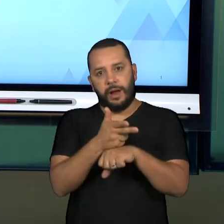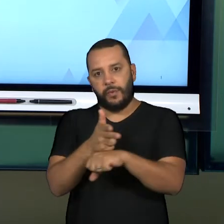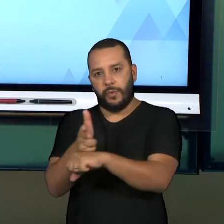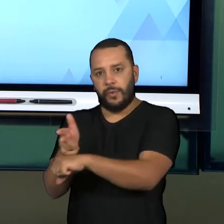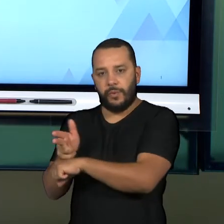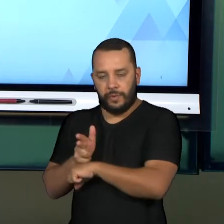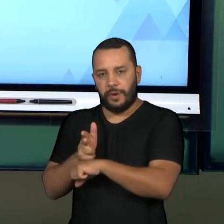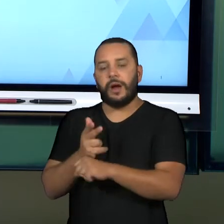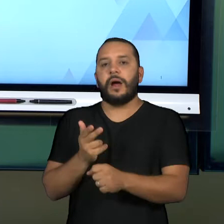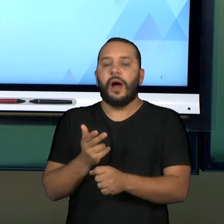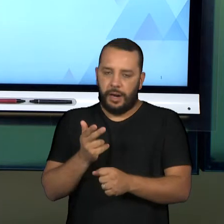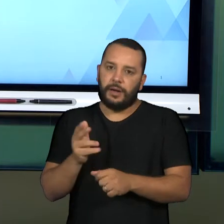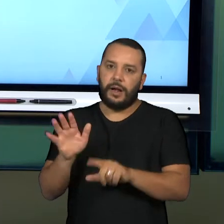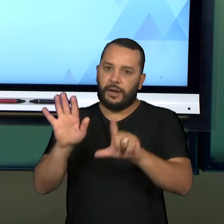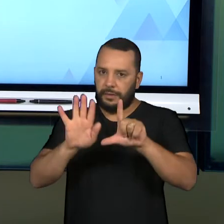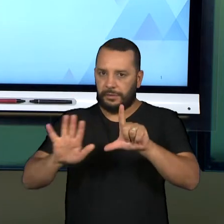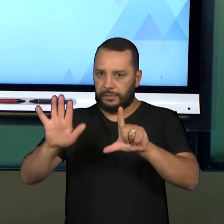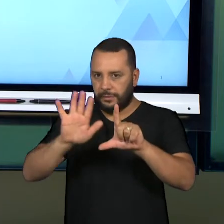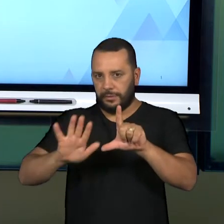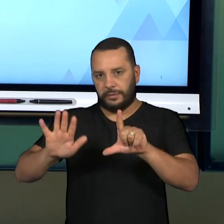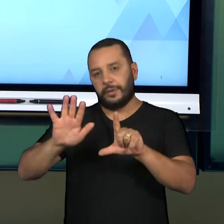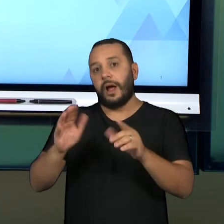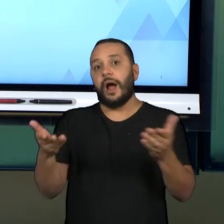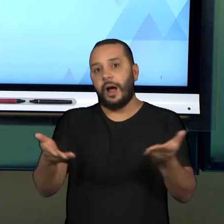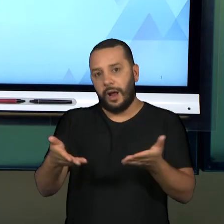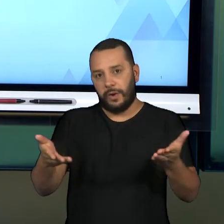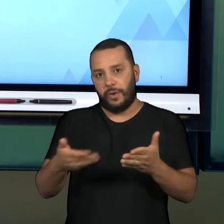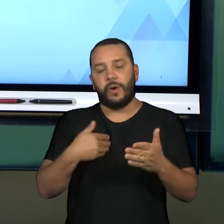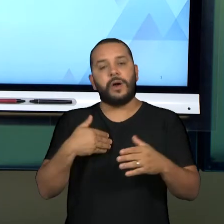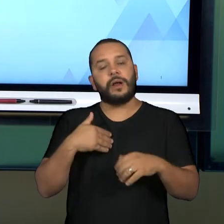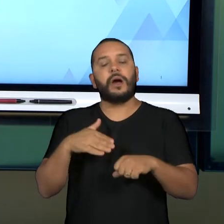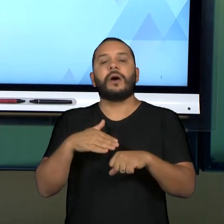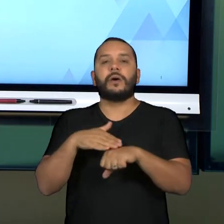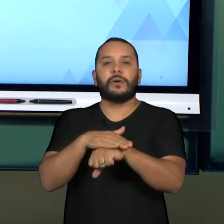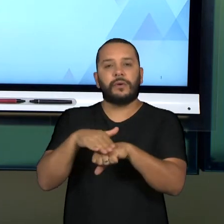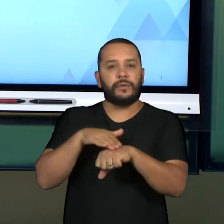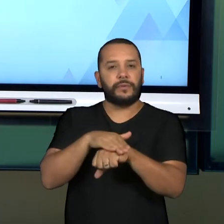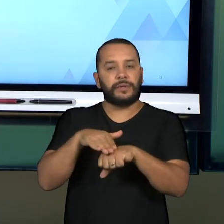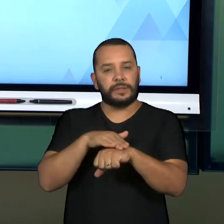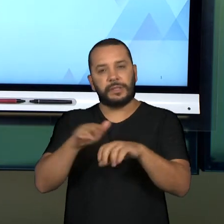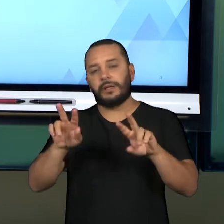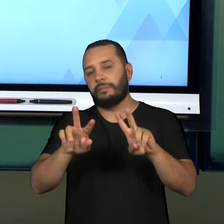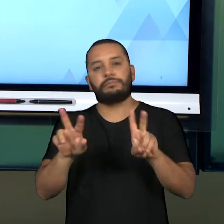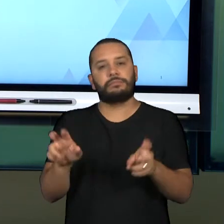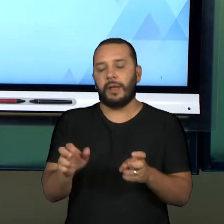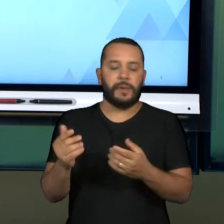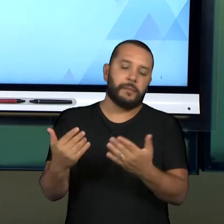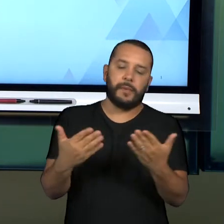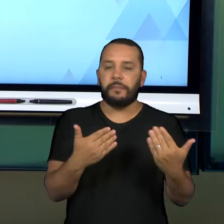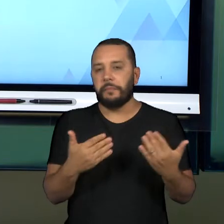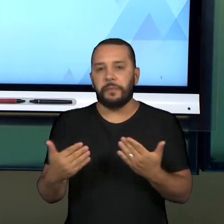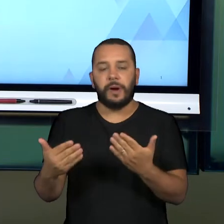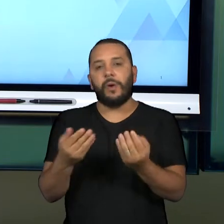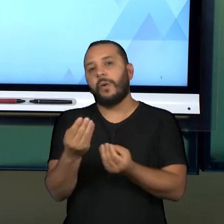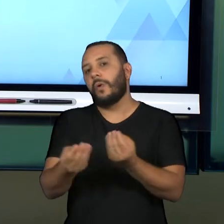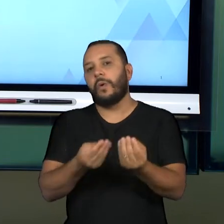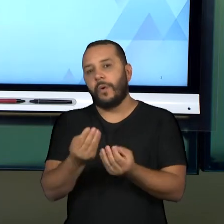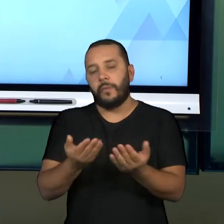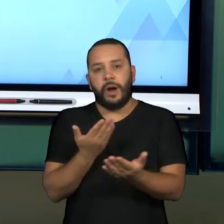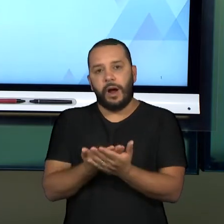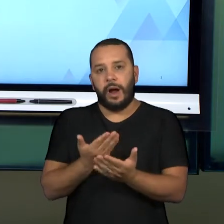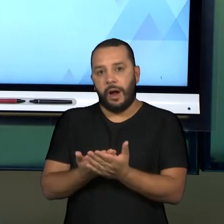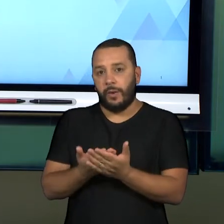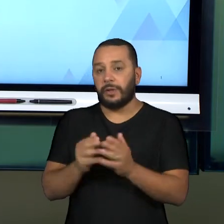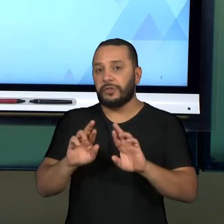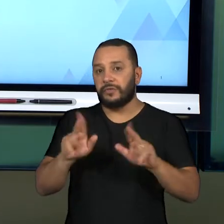da sua vídeo aula e agora nós vamos conversar um pouquinho mais inclusive trazendo algumas diferenças de uma aula presencial